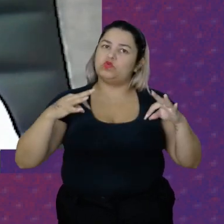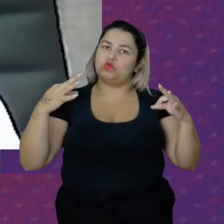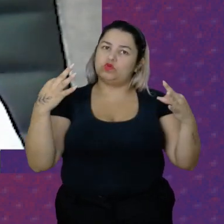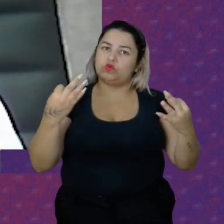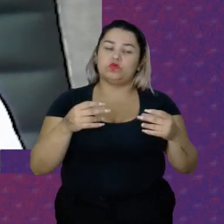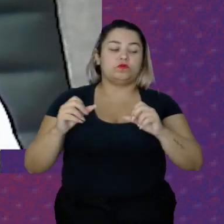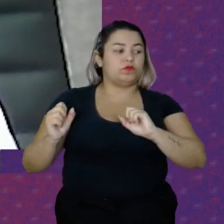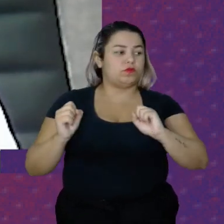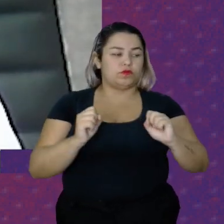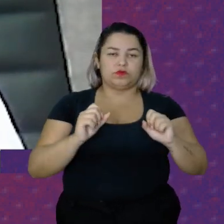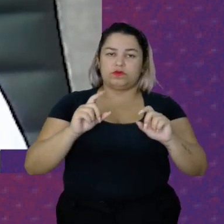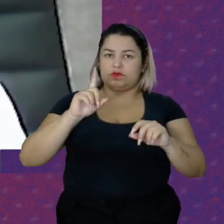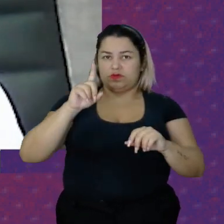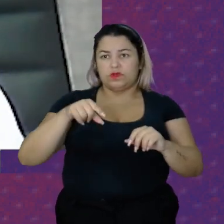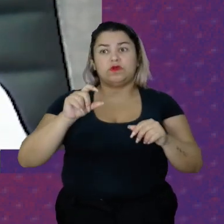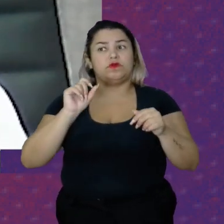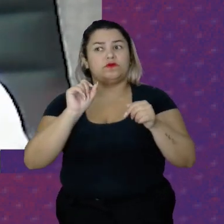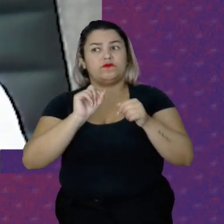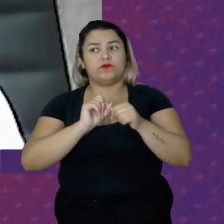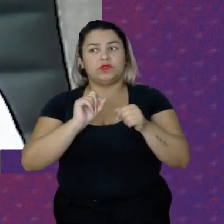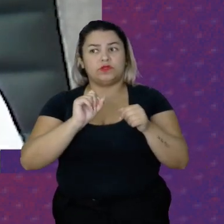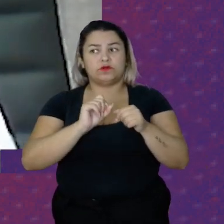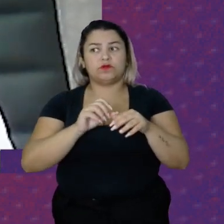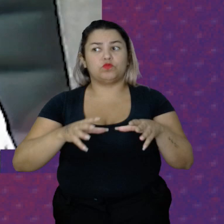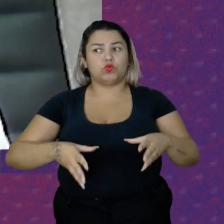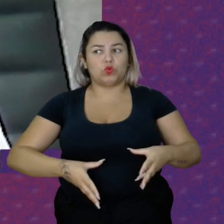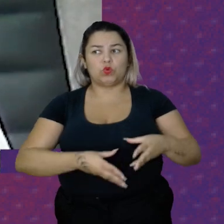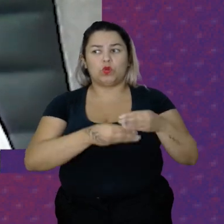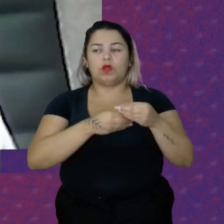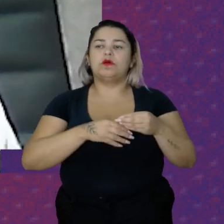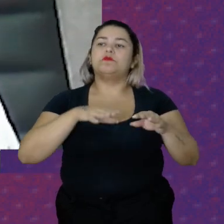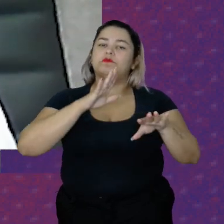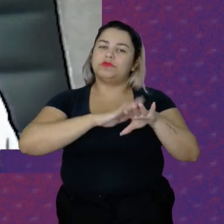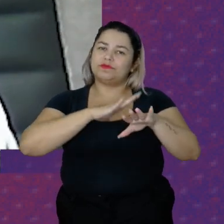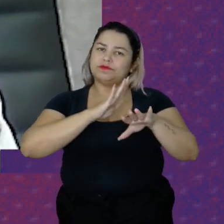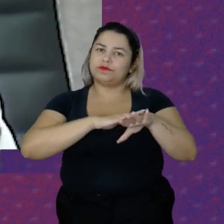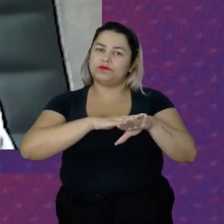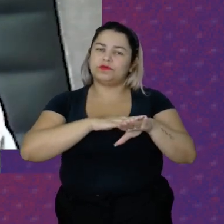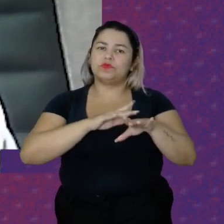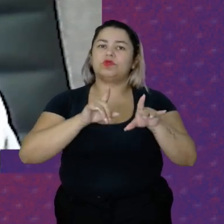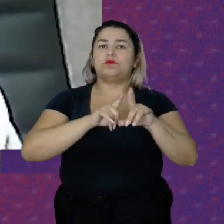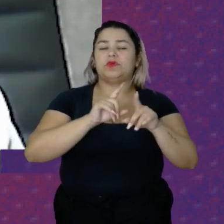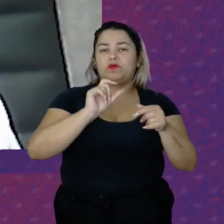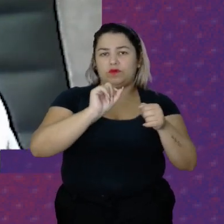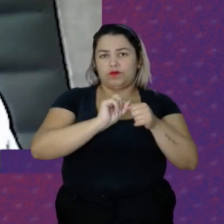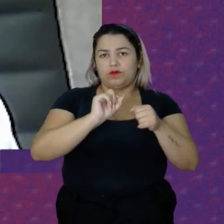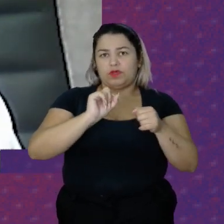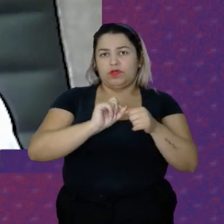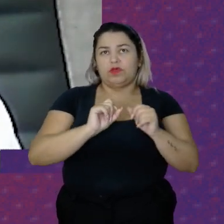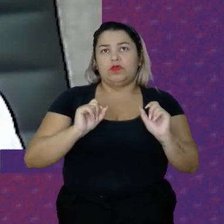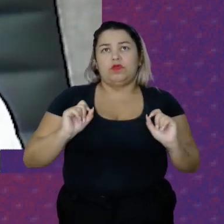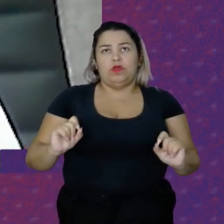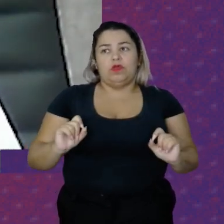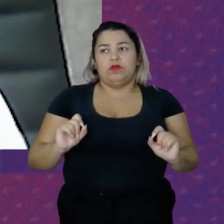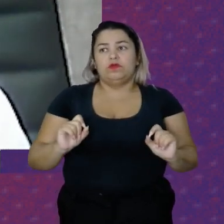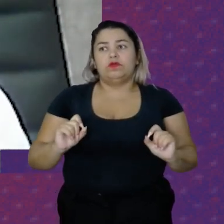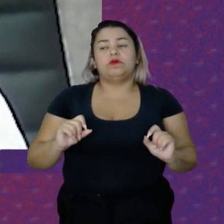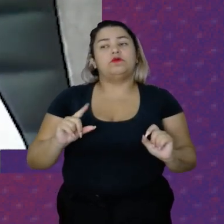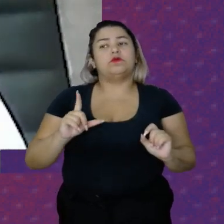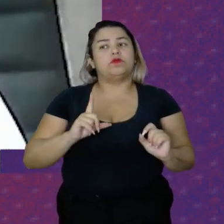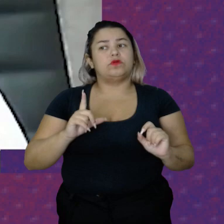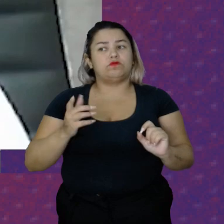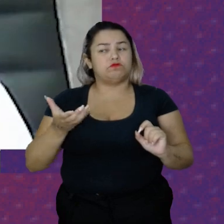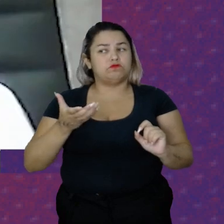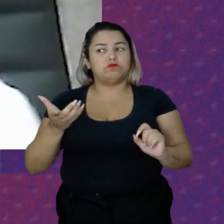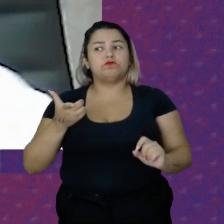ser feito novo, que agregue mais ainda ao que já foi feito e ao que ainda se pretende